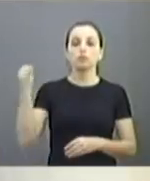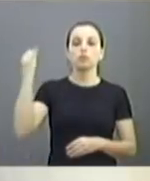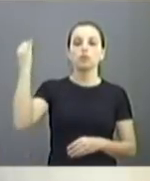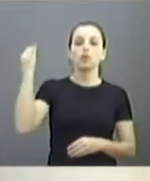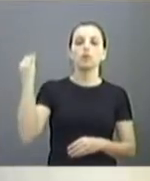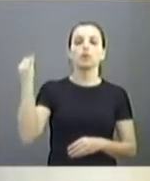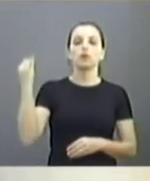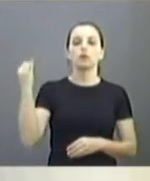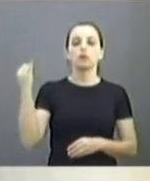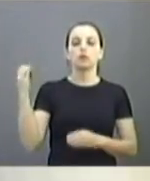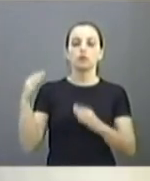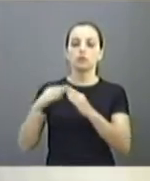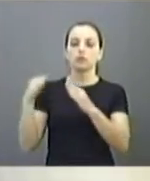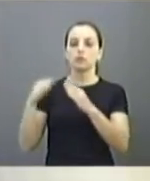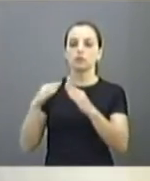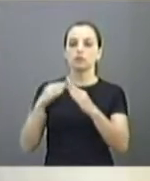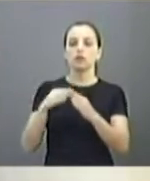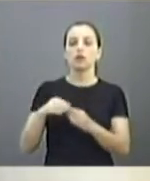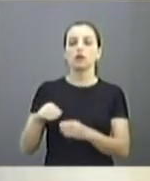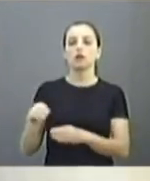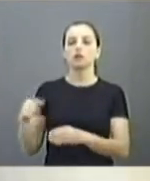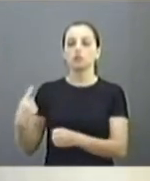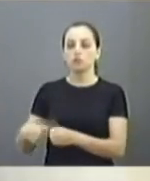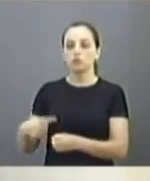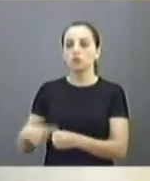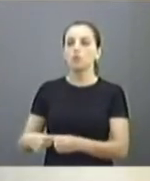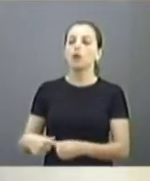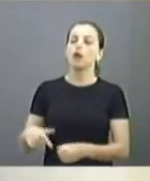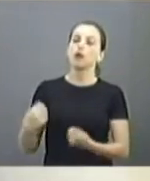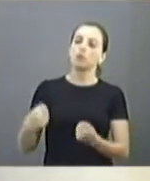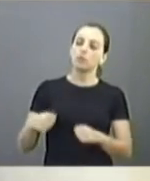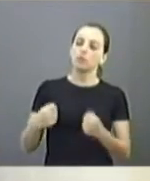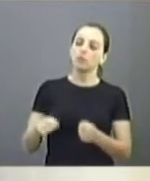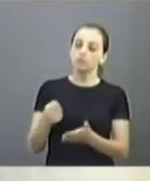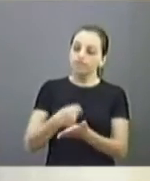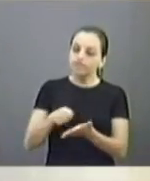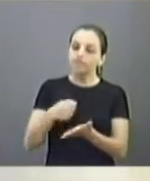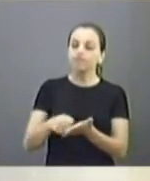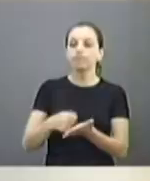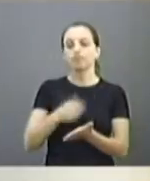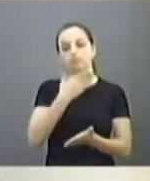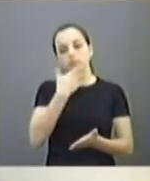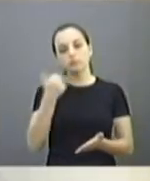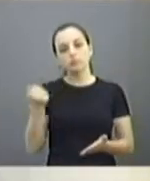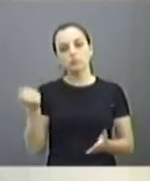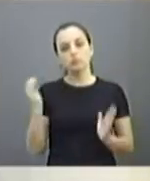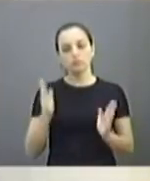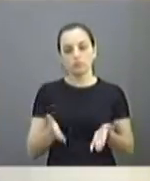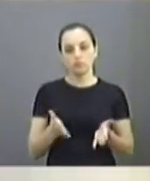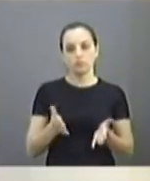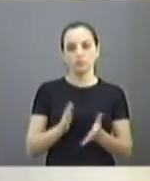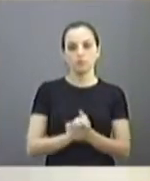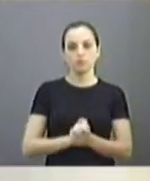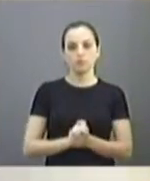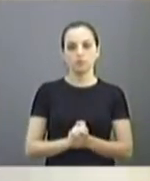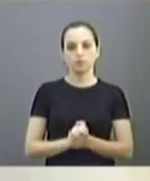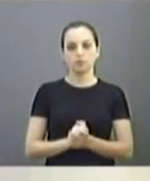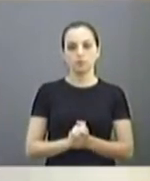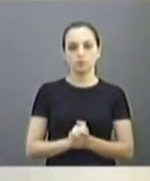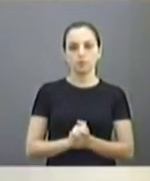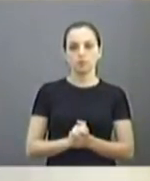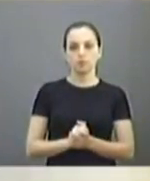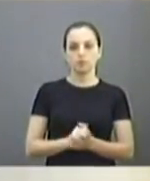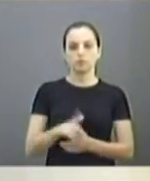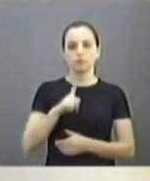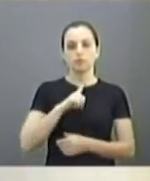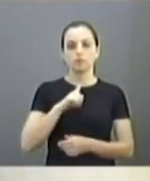questão das casas do CELMIDEI tem que ser corrigidas imediatamente. Eu